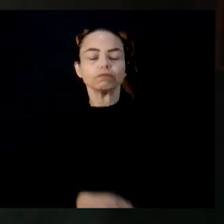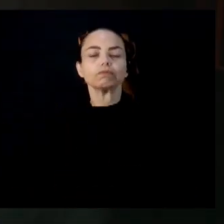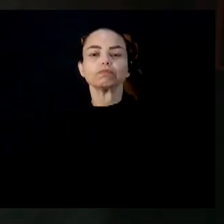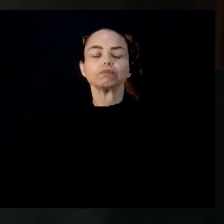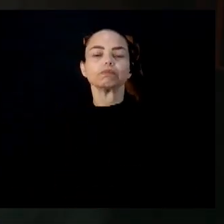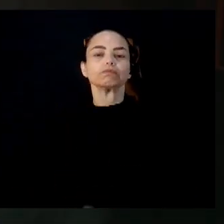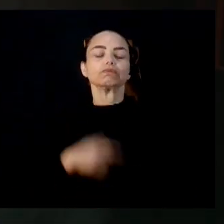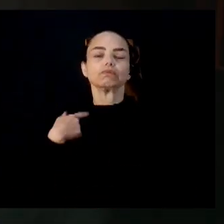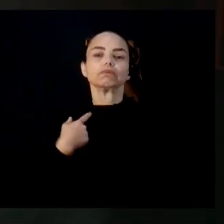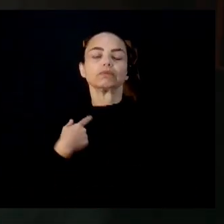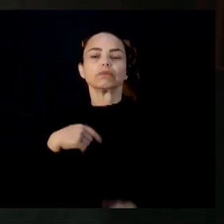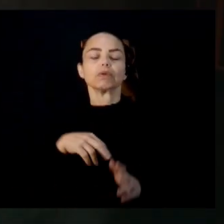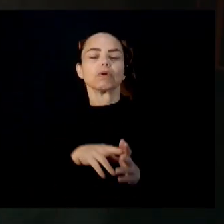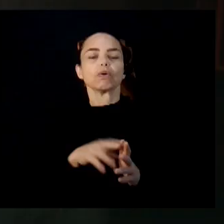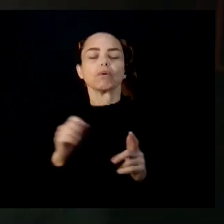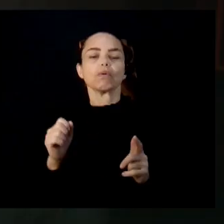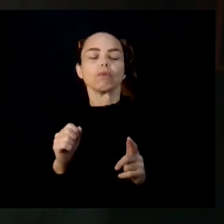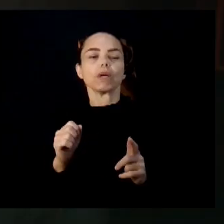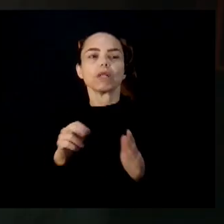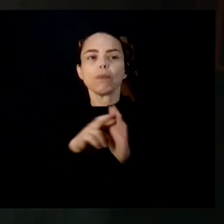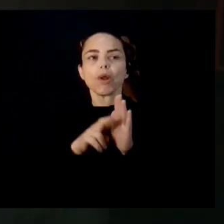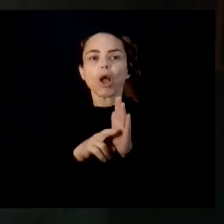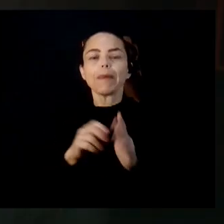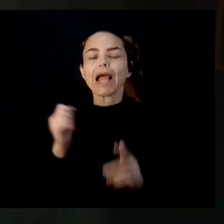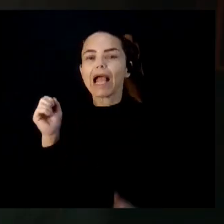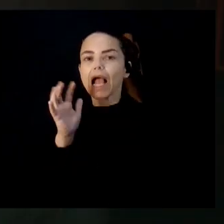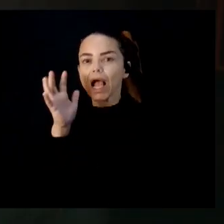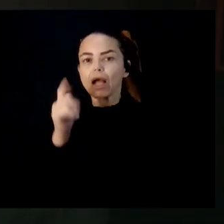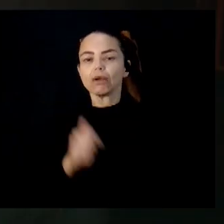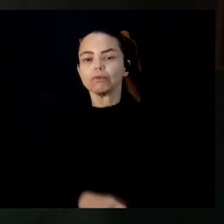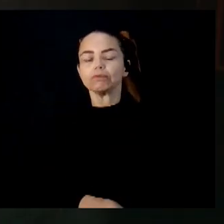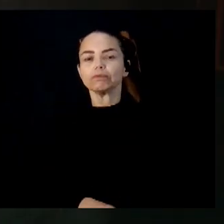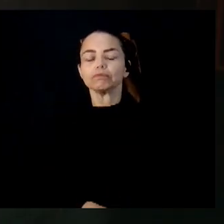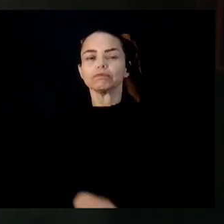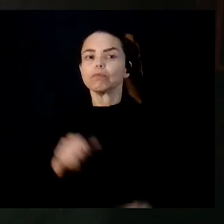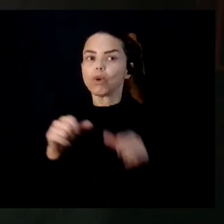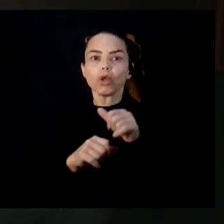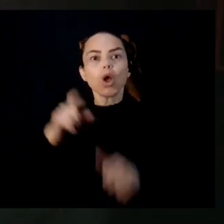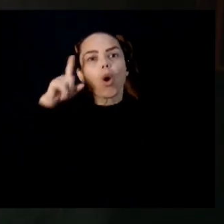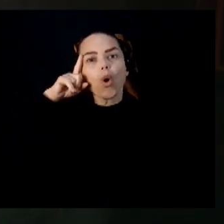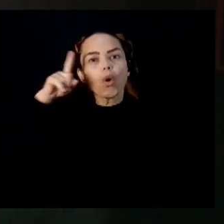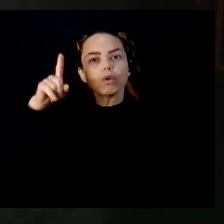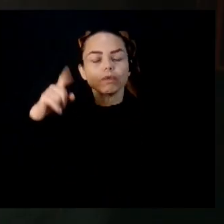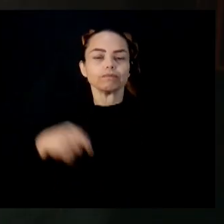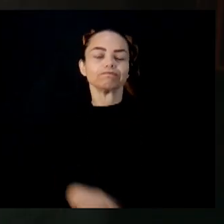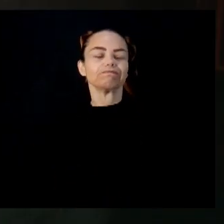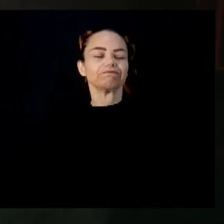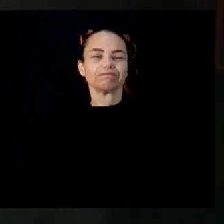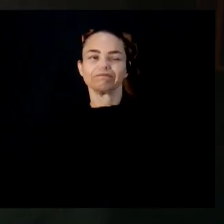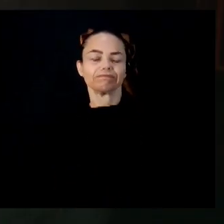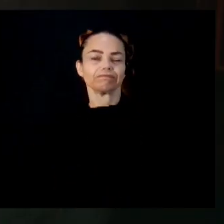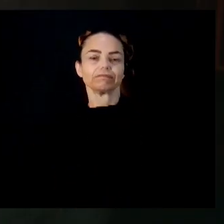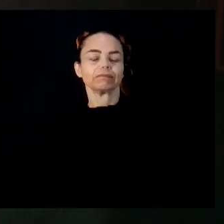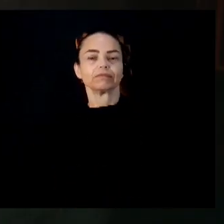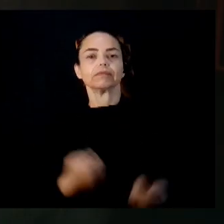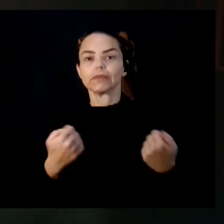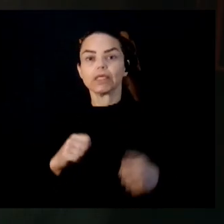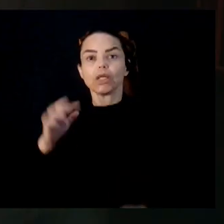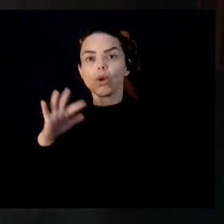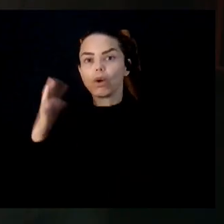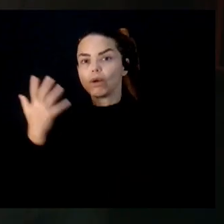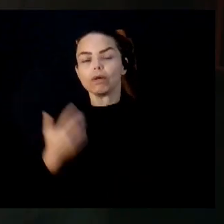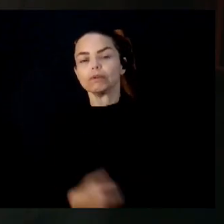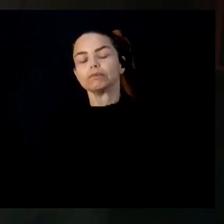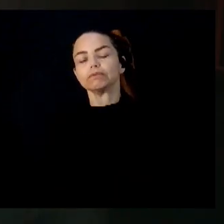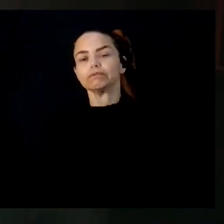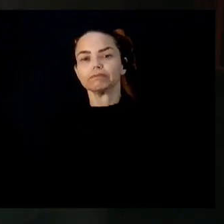programa caro. Necessariamente, sair da rotina precisa ter um grande acontecimento? Mas você